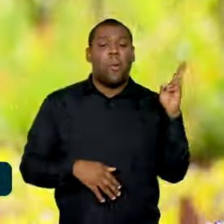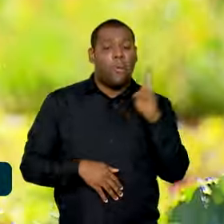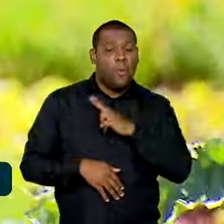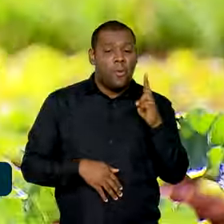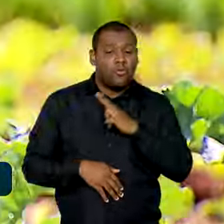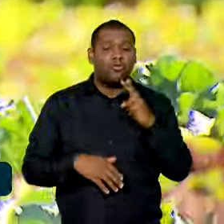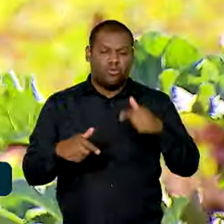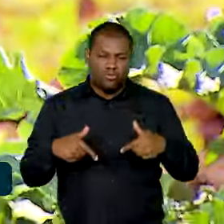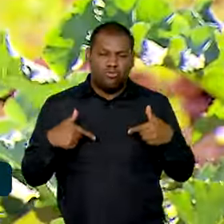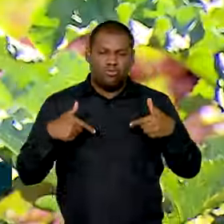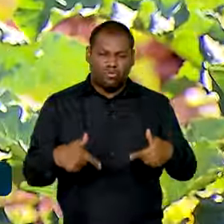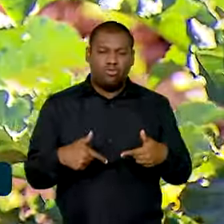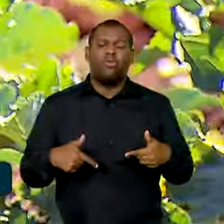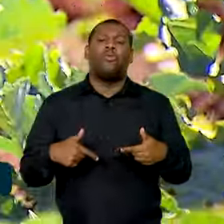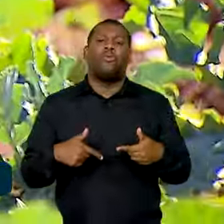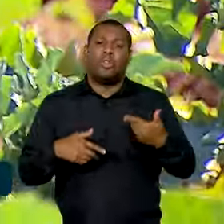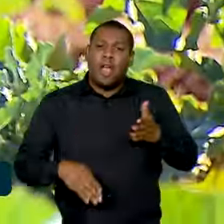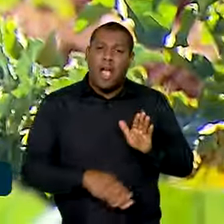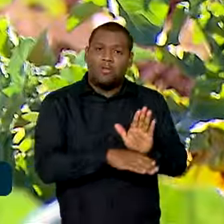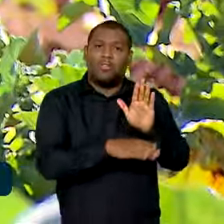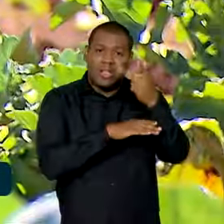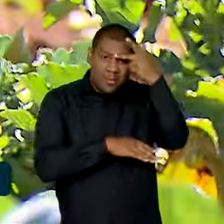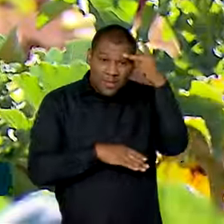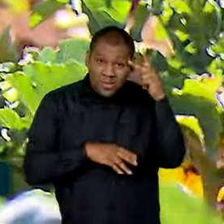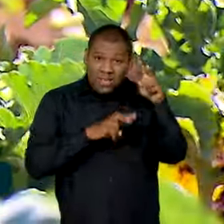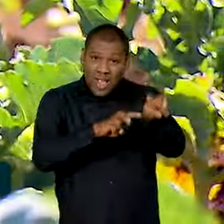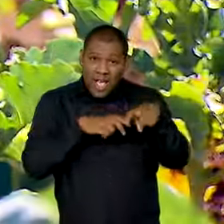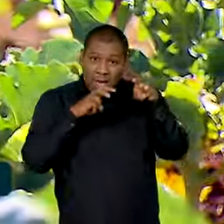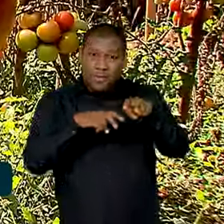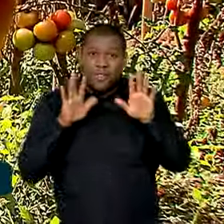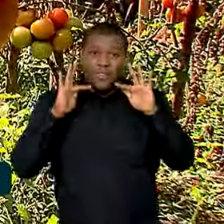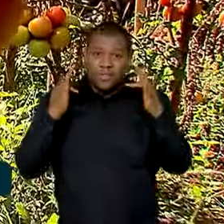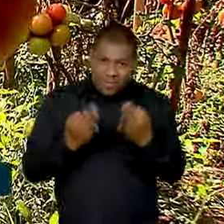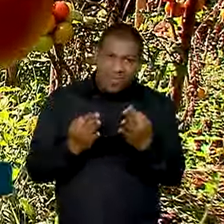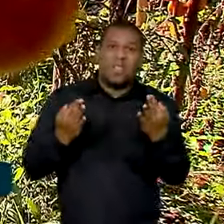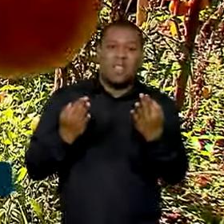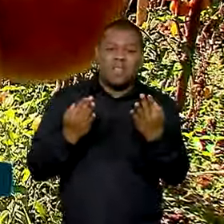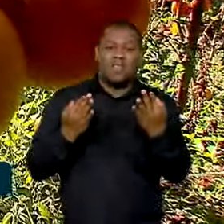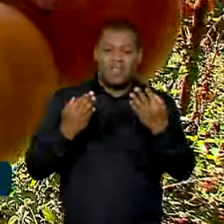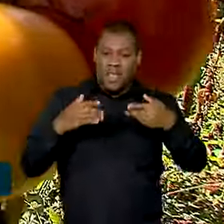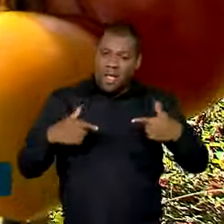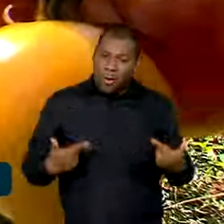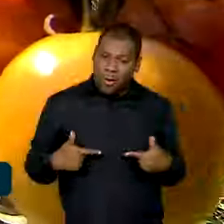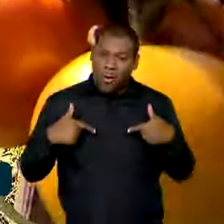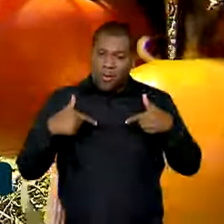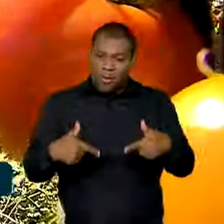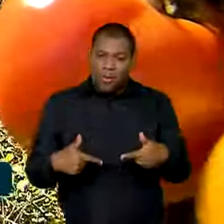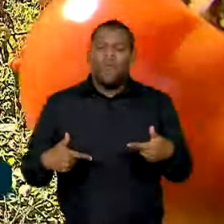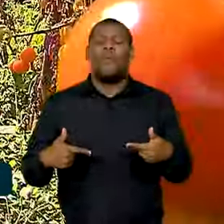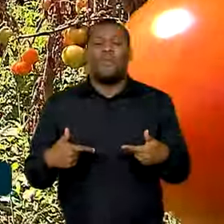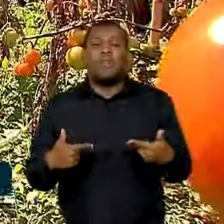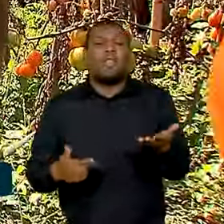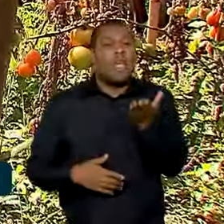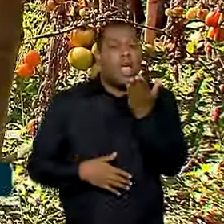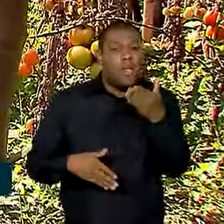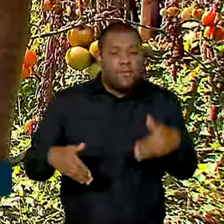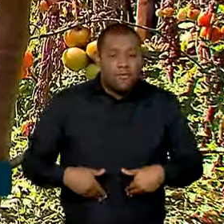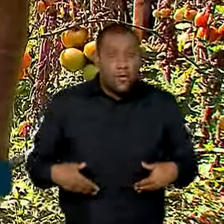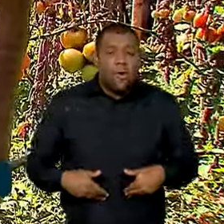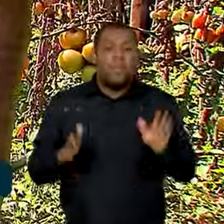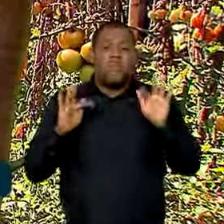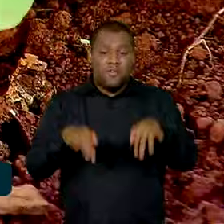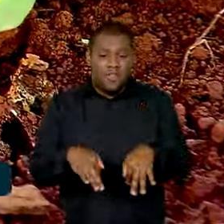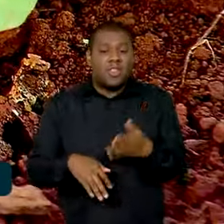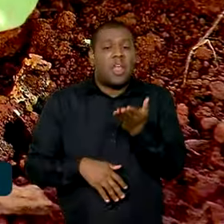continuar viabilizando os agricultores familiares, produzir mais comida para combater a fome na quantidade e na qualidade necessária. Porque a